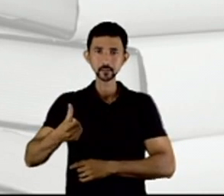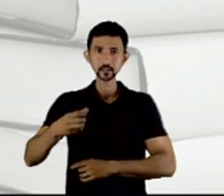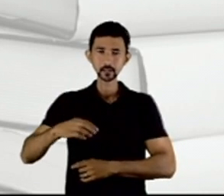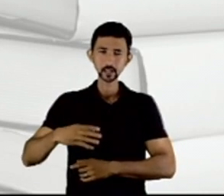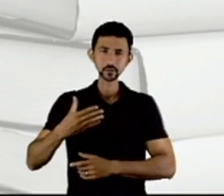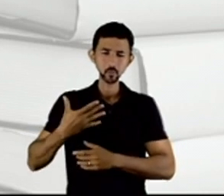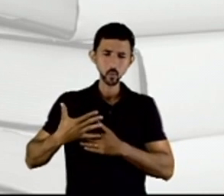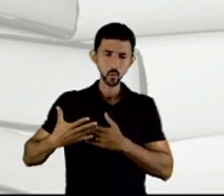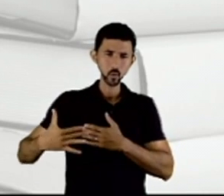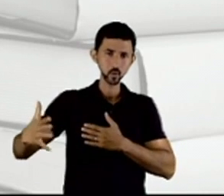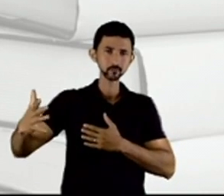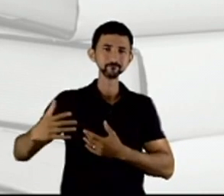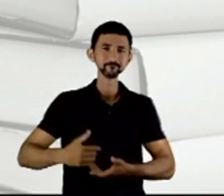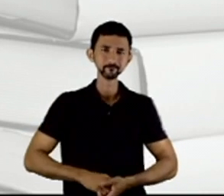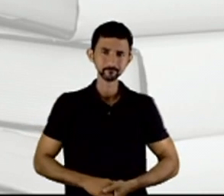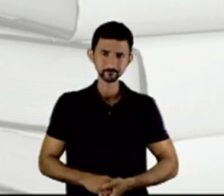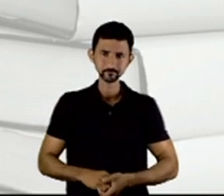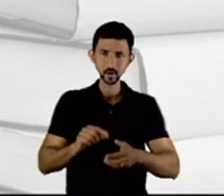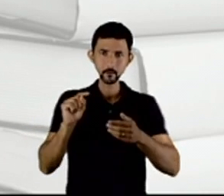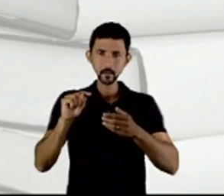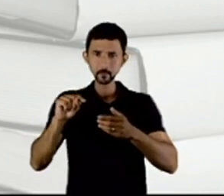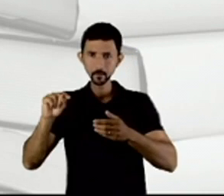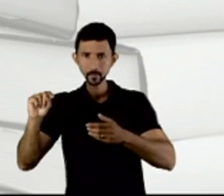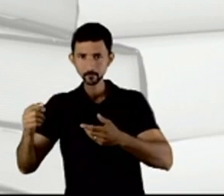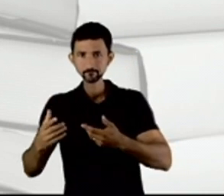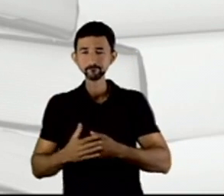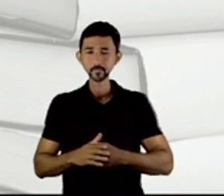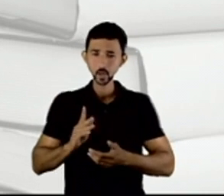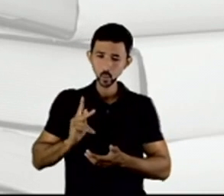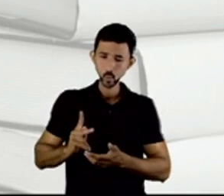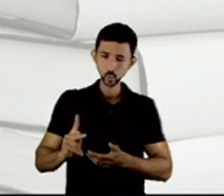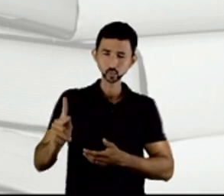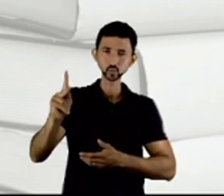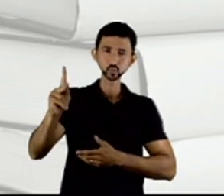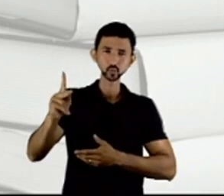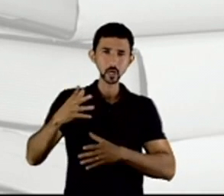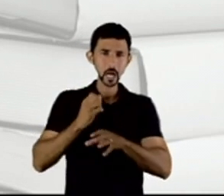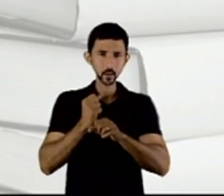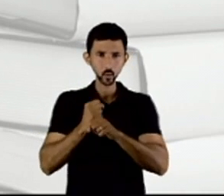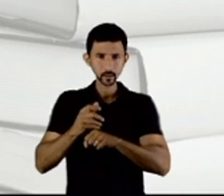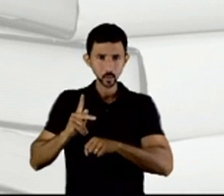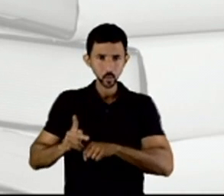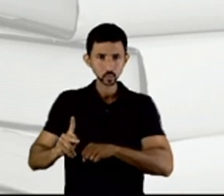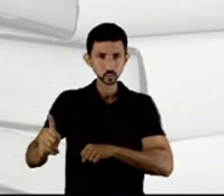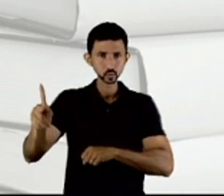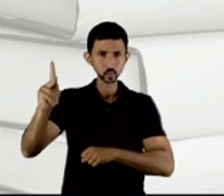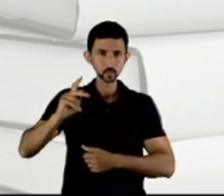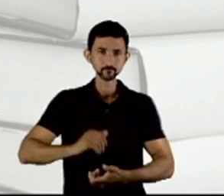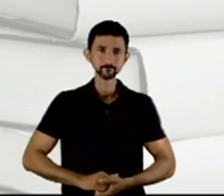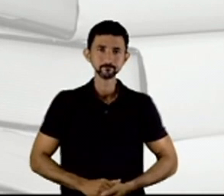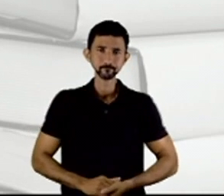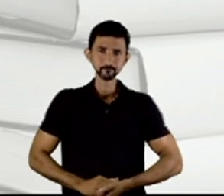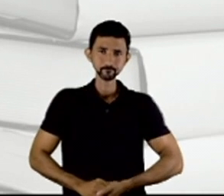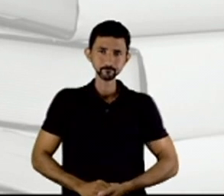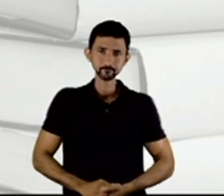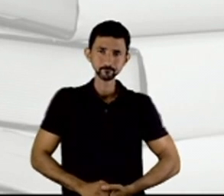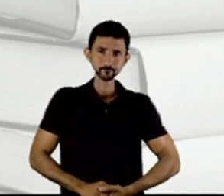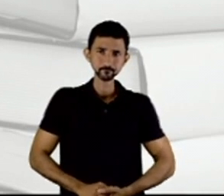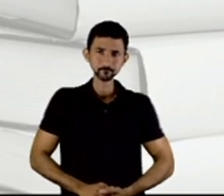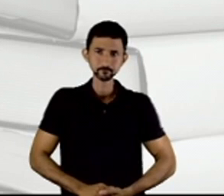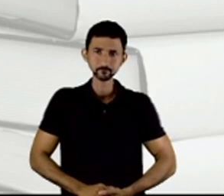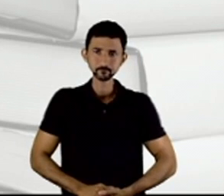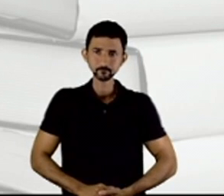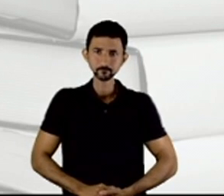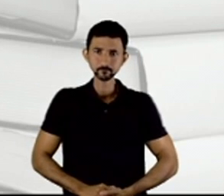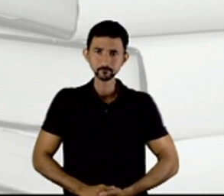0,636363636363, enfim. Eu botei a reticência justamente para dizer que isso continua infinitamente,